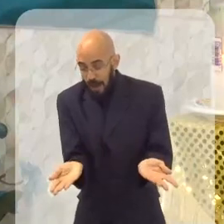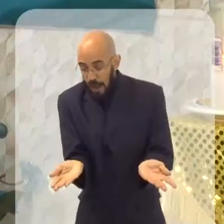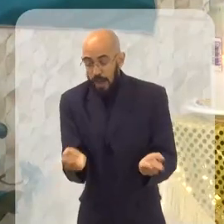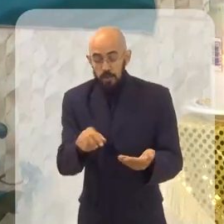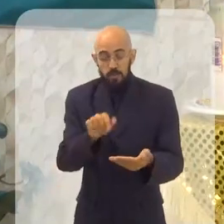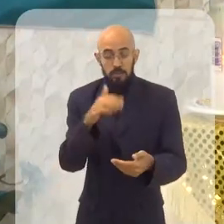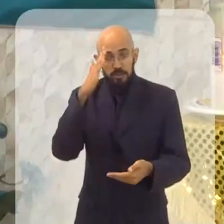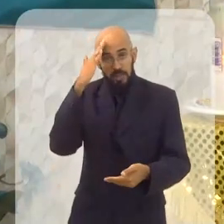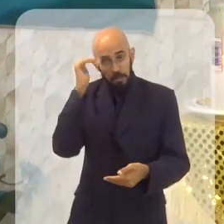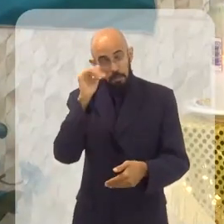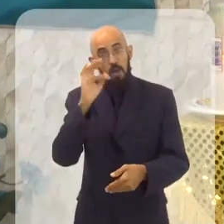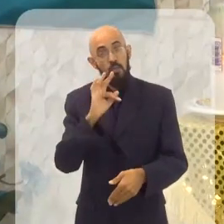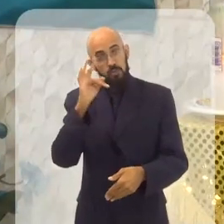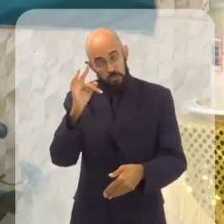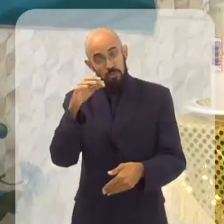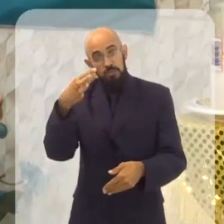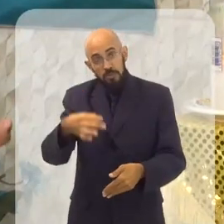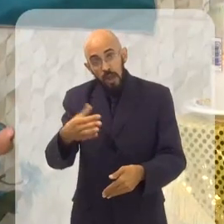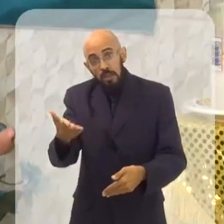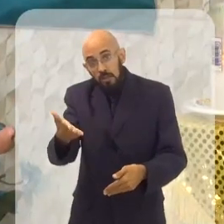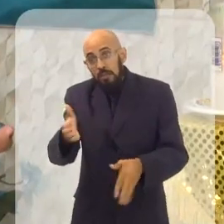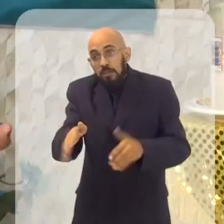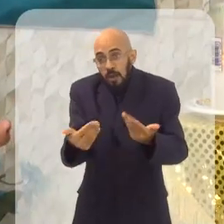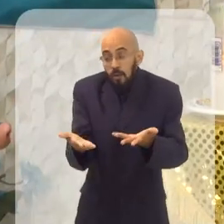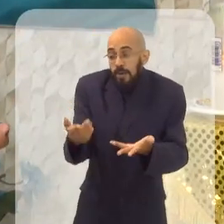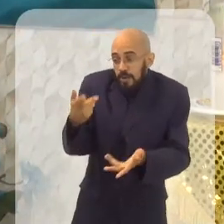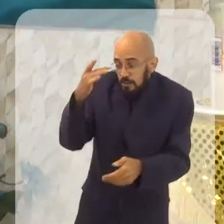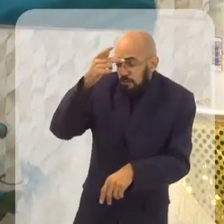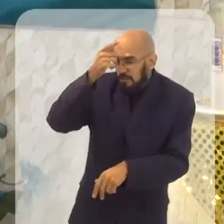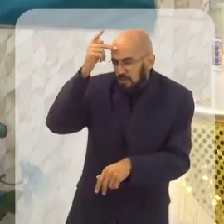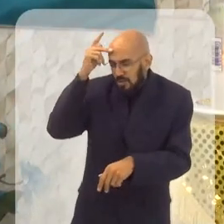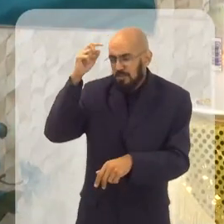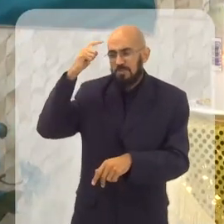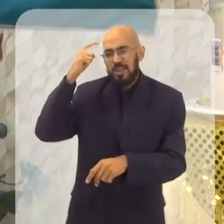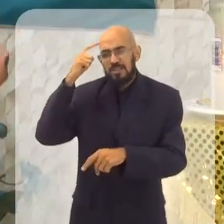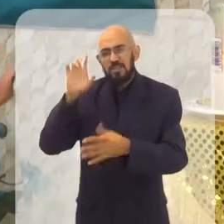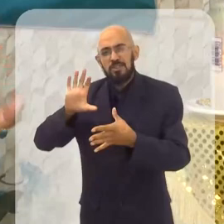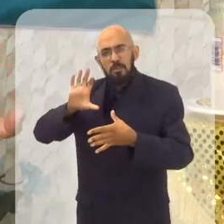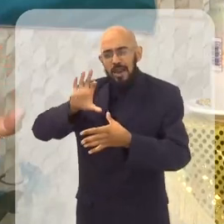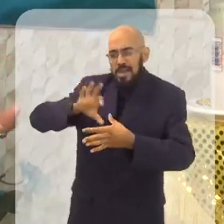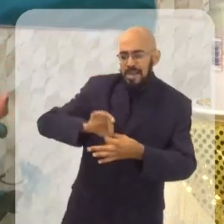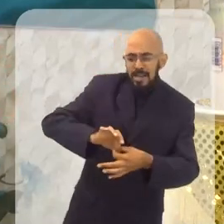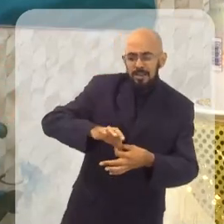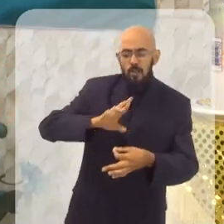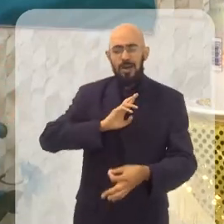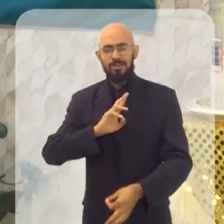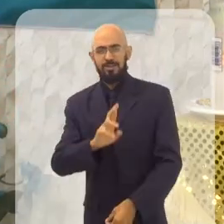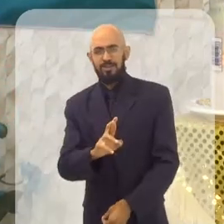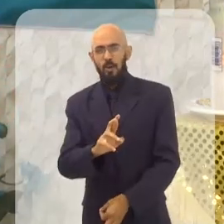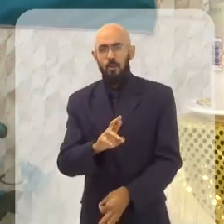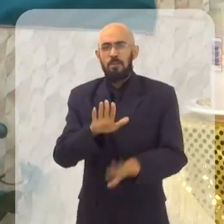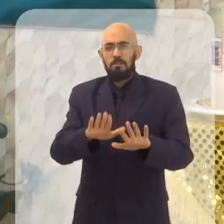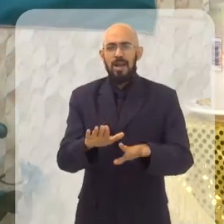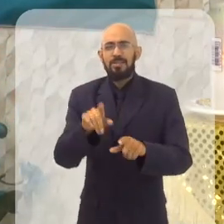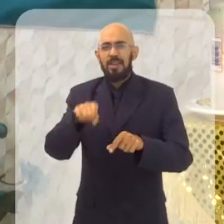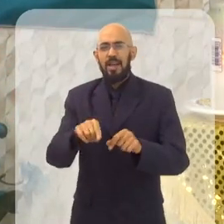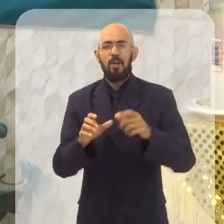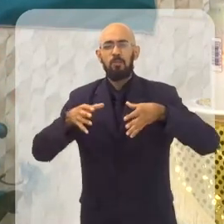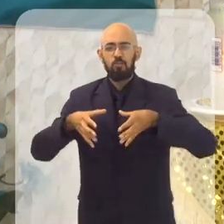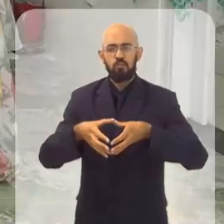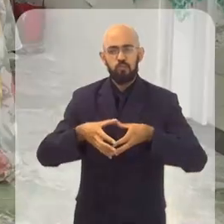prever o futuro. E aí as pessoas ligaram isso a uma religião, mas é uma